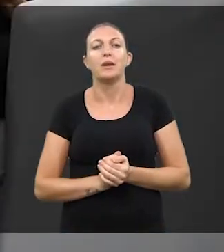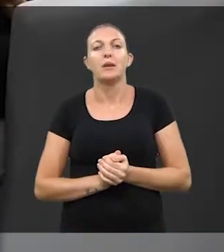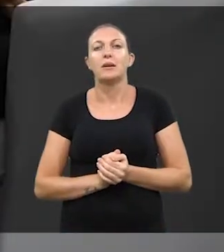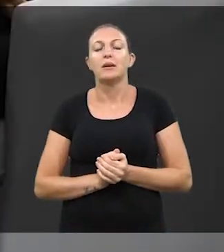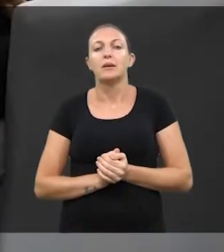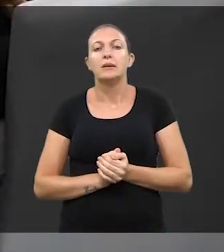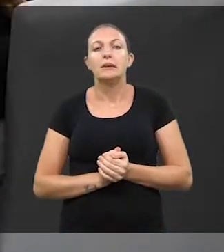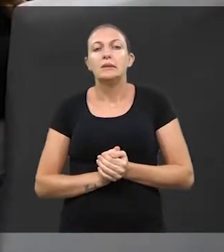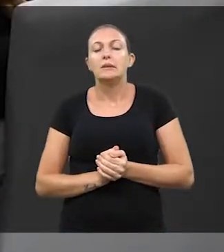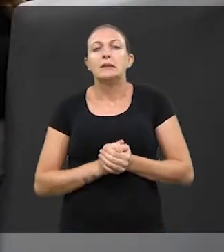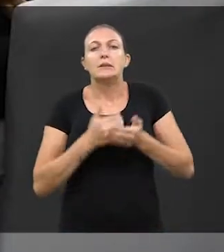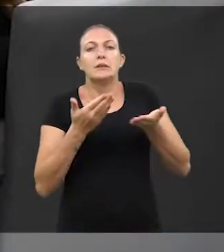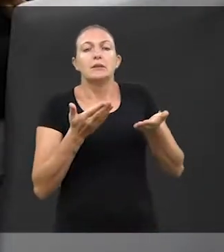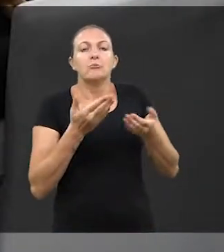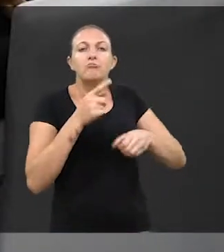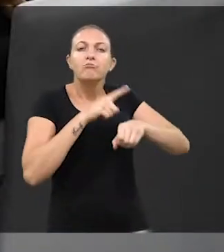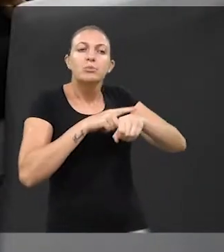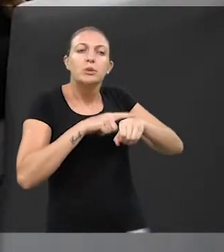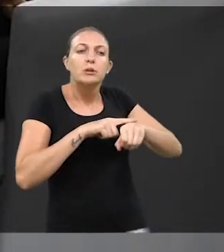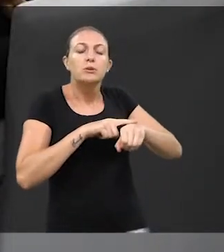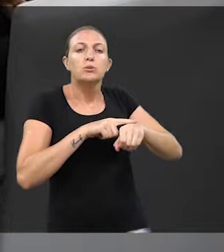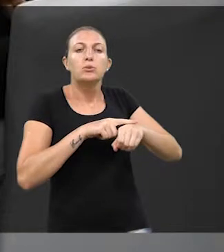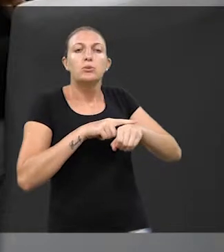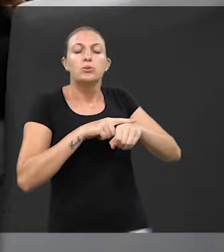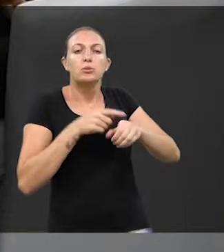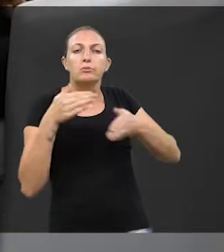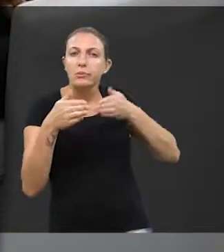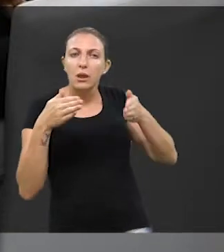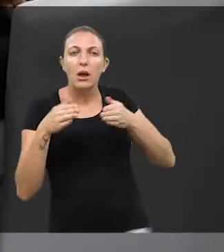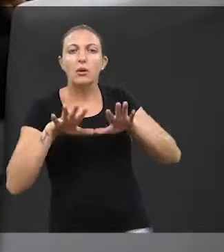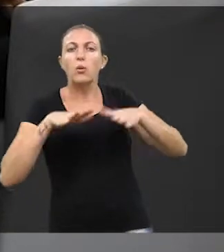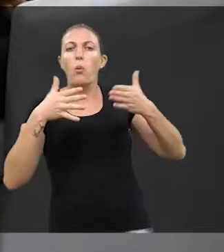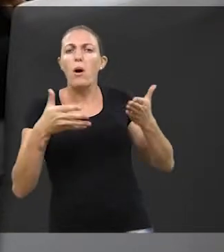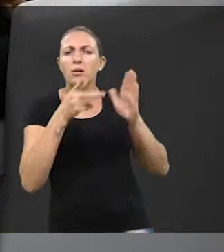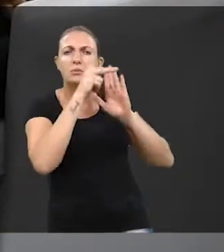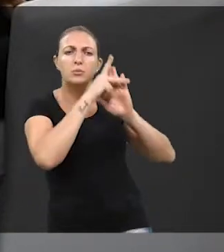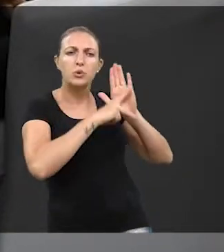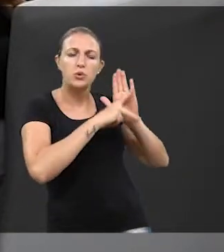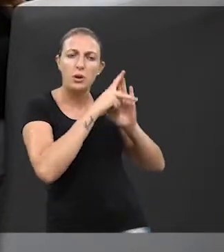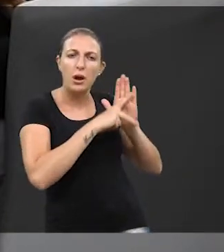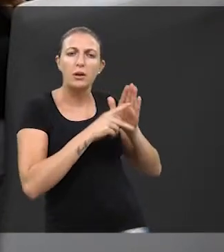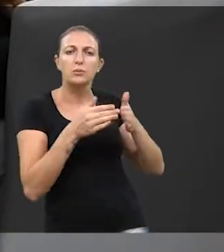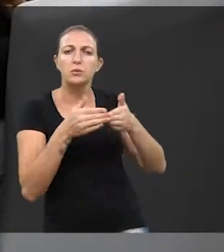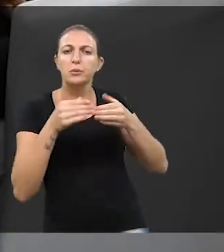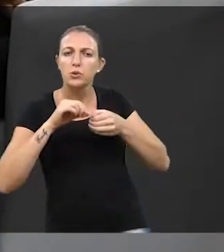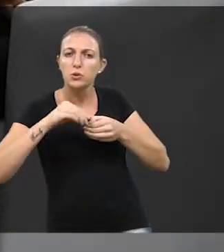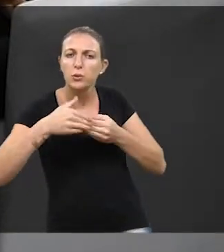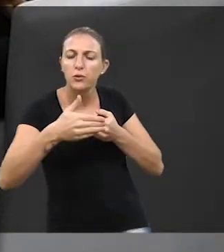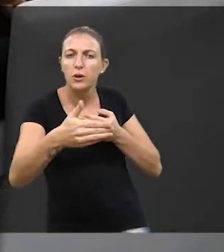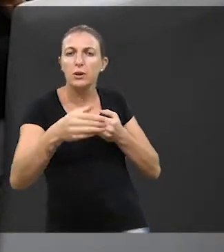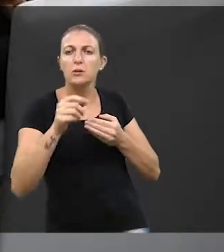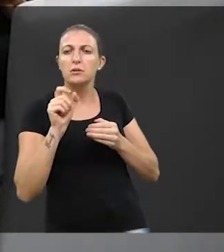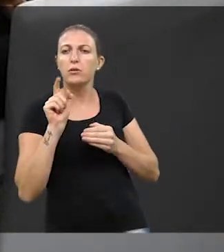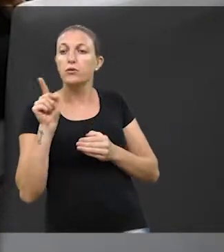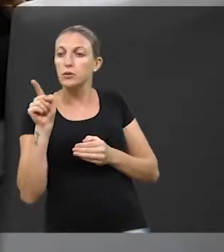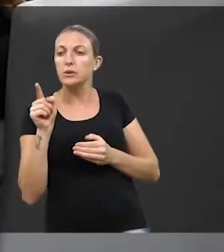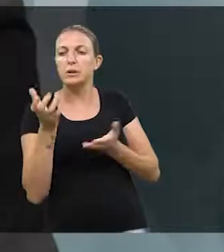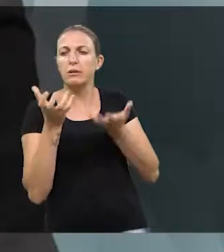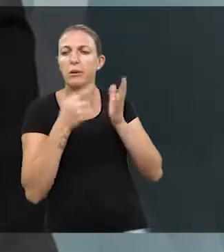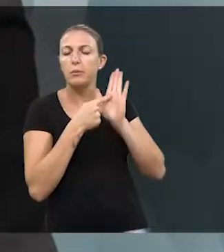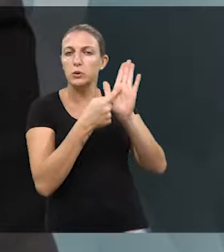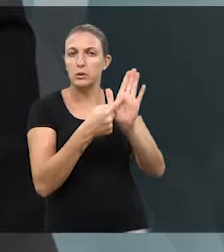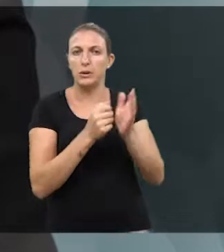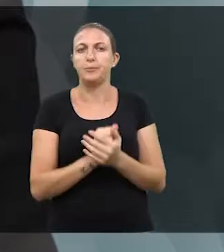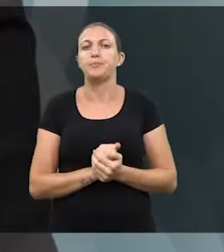durante este período quais são os projetos os pedidos de providência que você pode destacar para a comunidade pois é